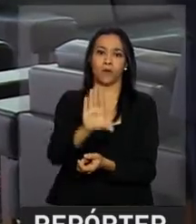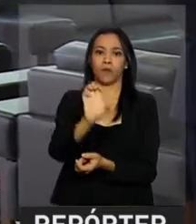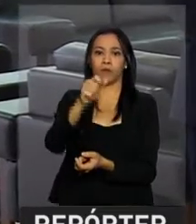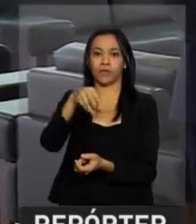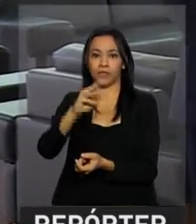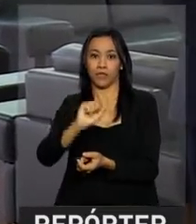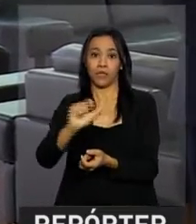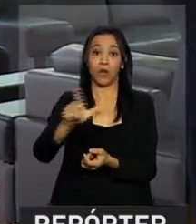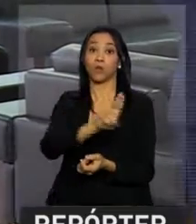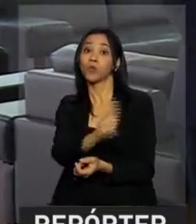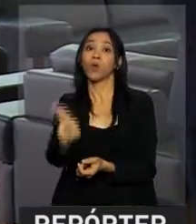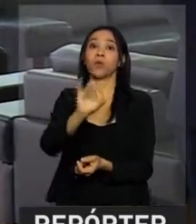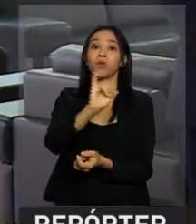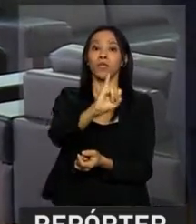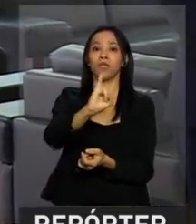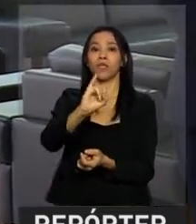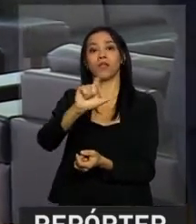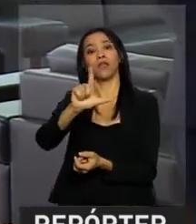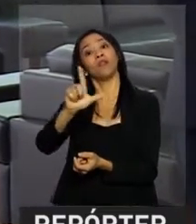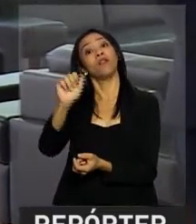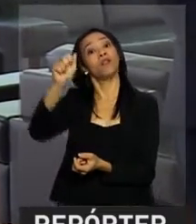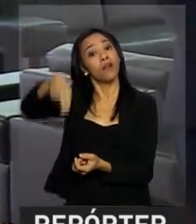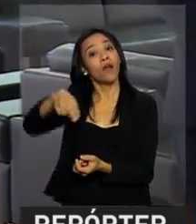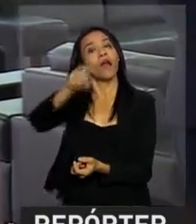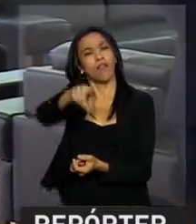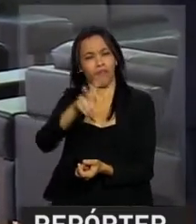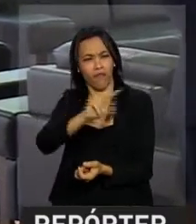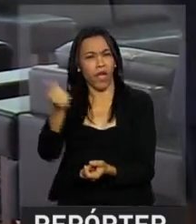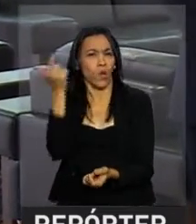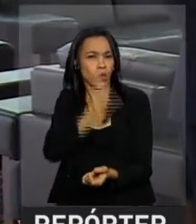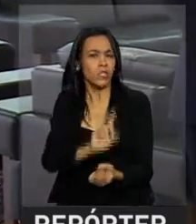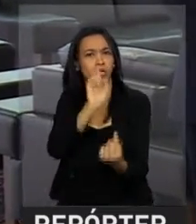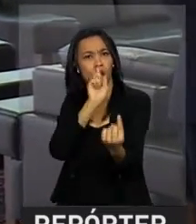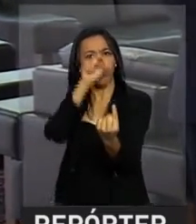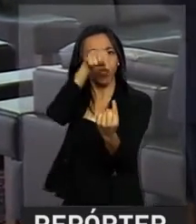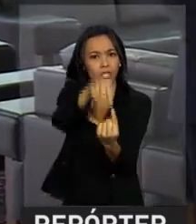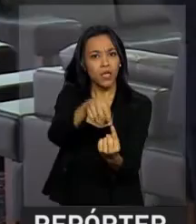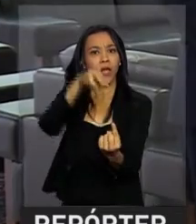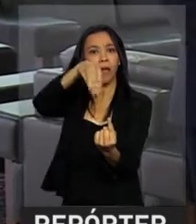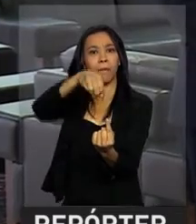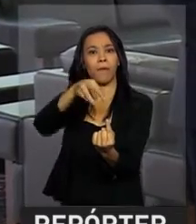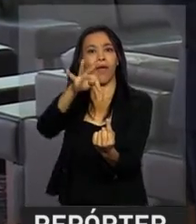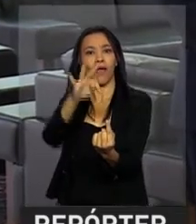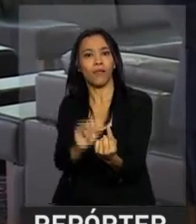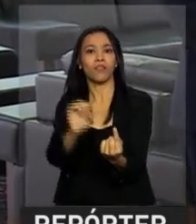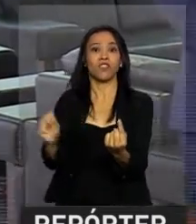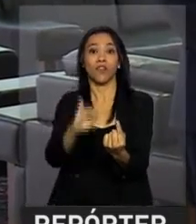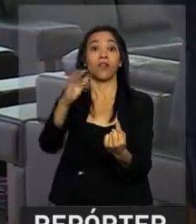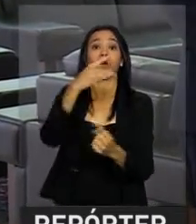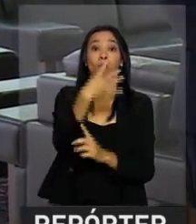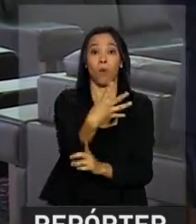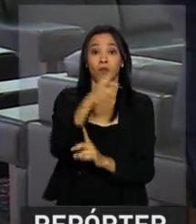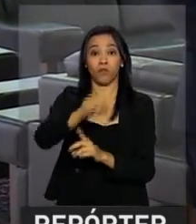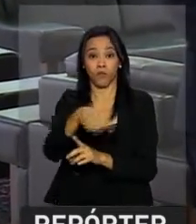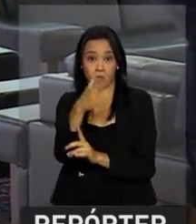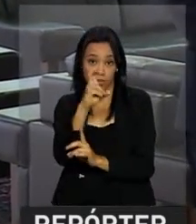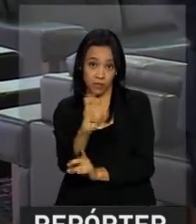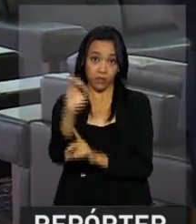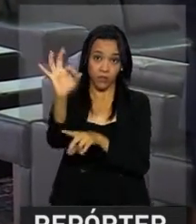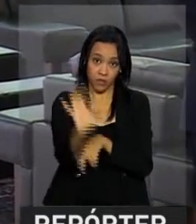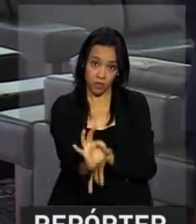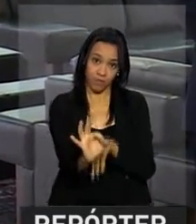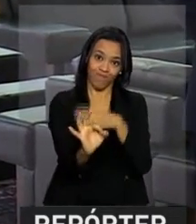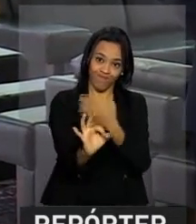economista ilan goldfajn disse que vai buscar atingir o centro da meta de inflação que é de 4,5 por cento